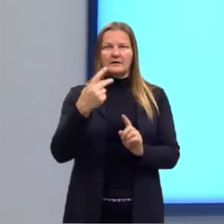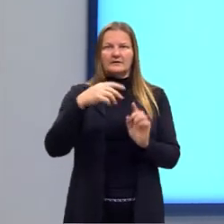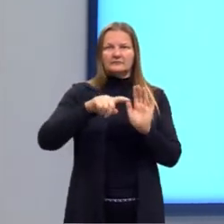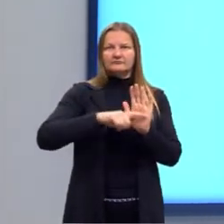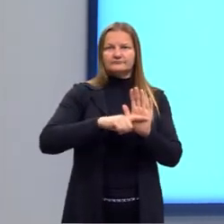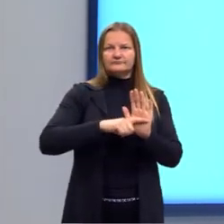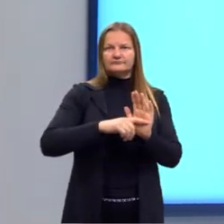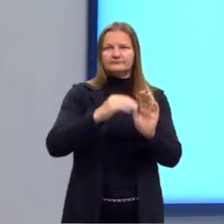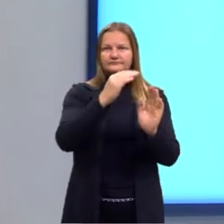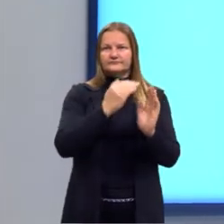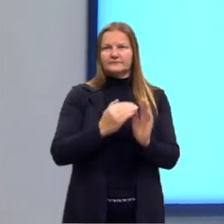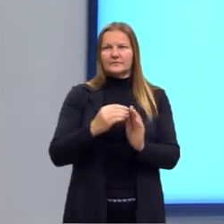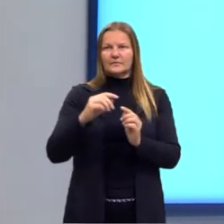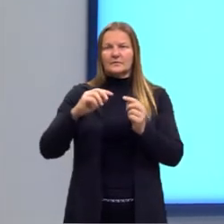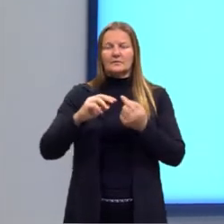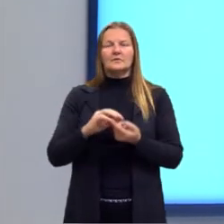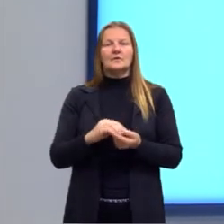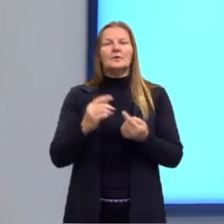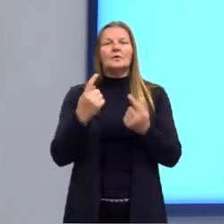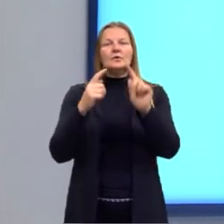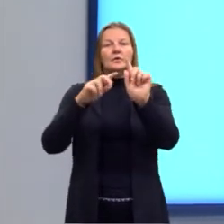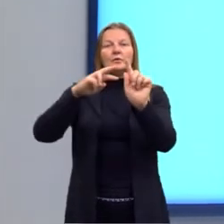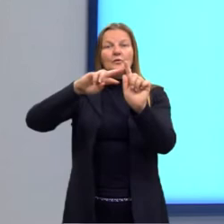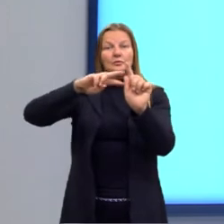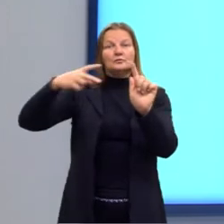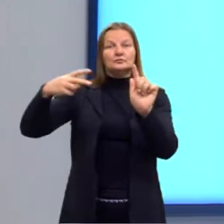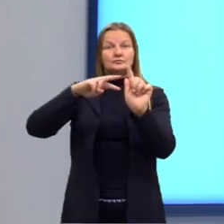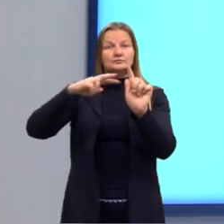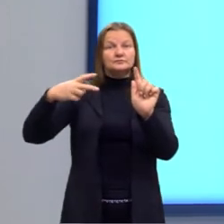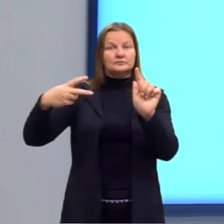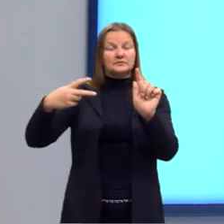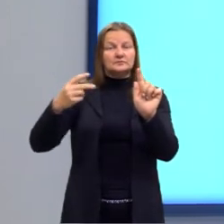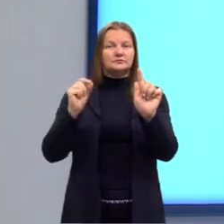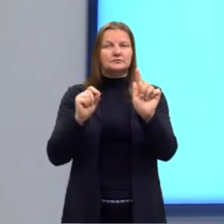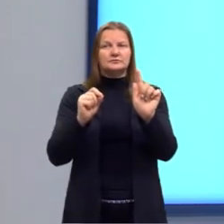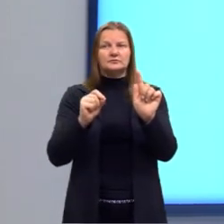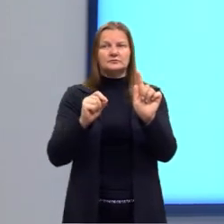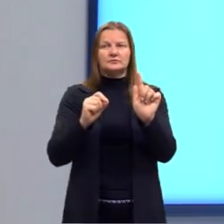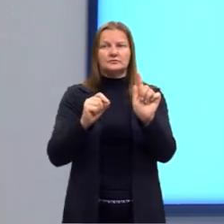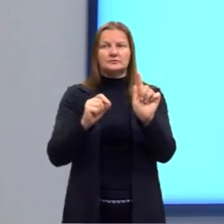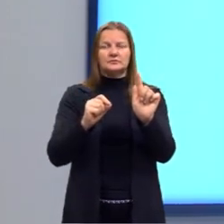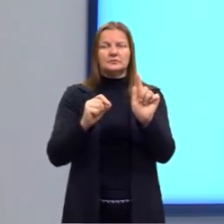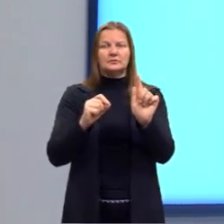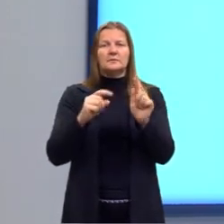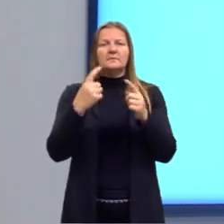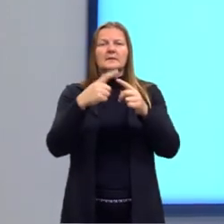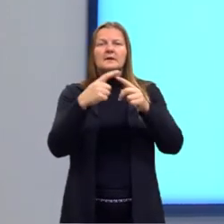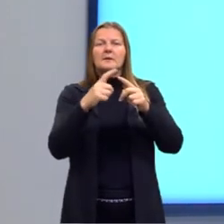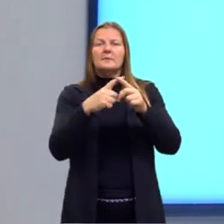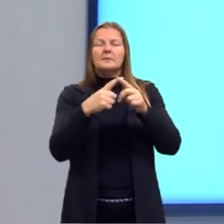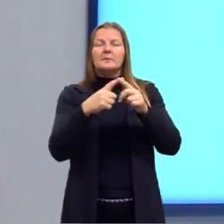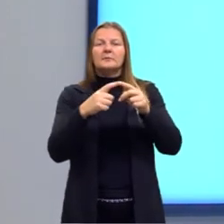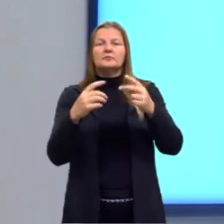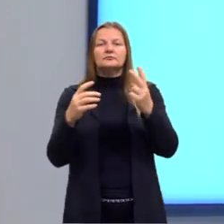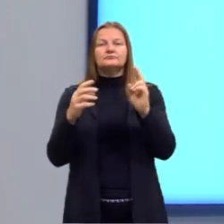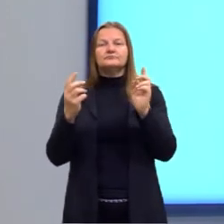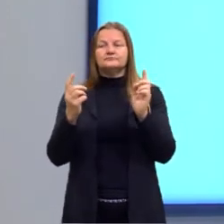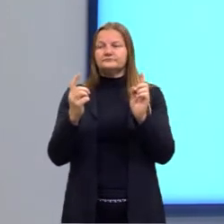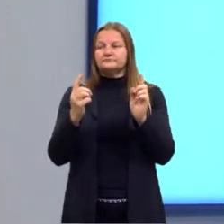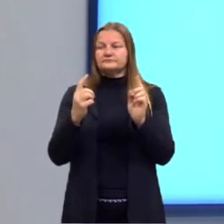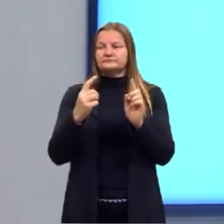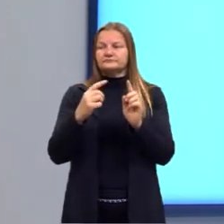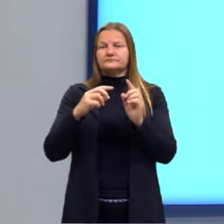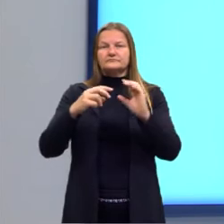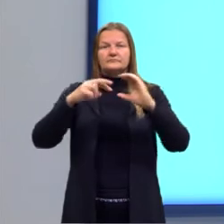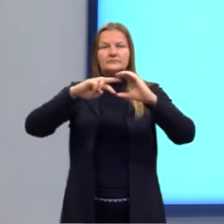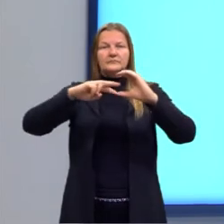o genótipo então do Positivo ele é homozigoto dominante ou